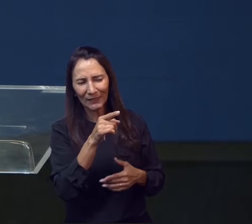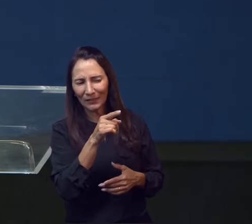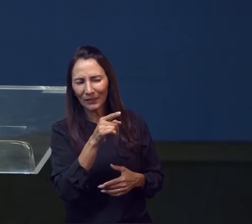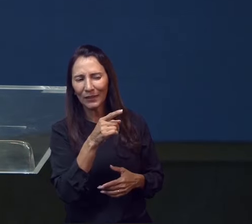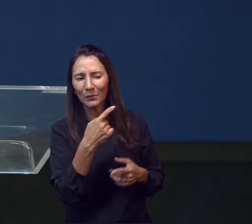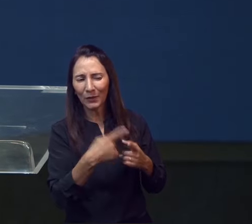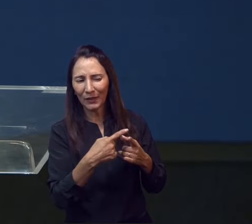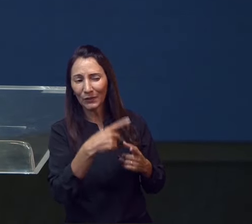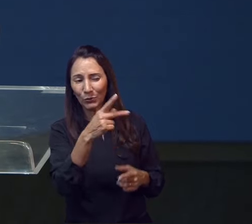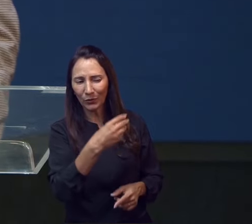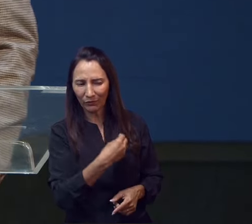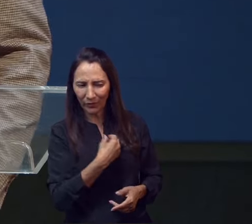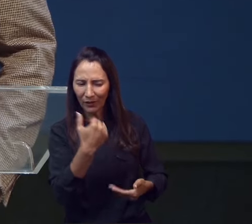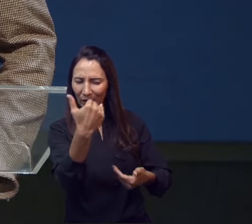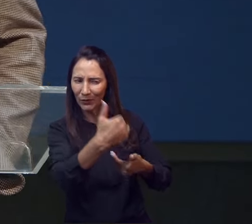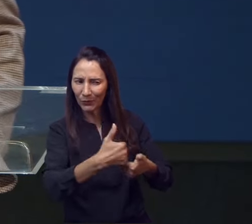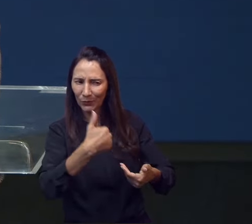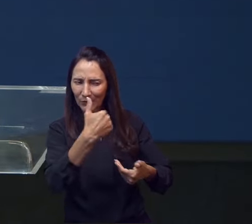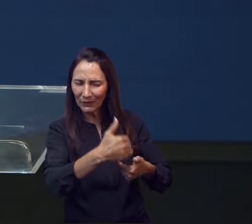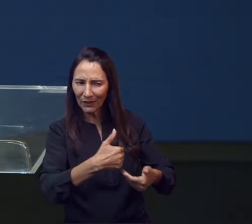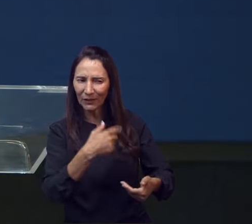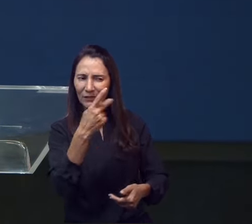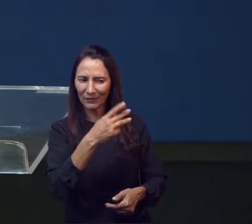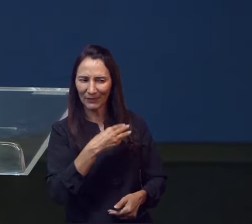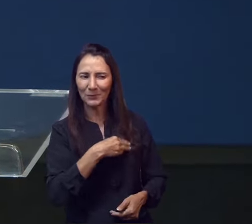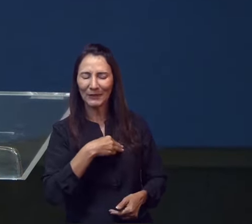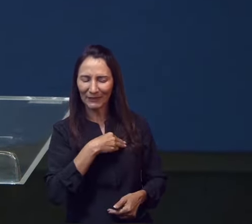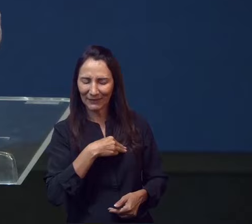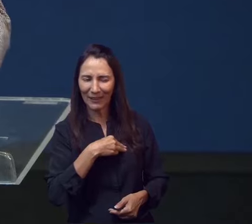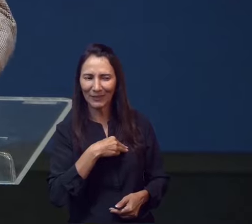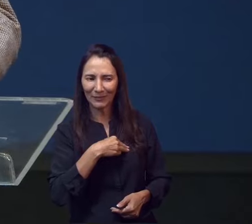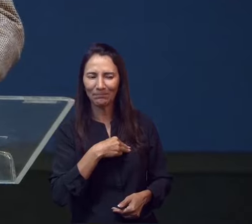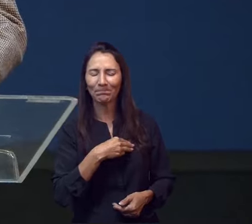pelos seus conselhos e pelo seu ministério